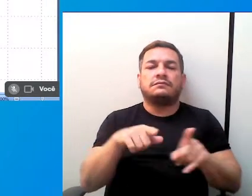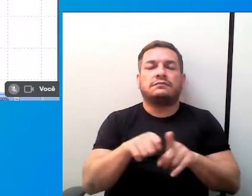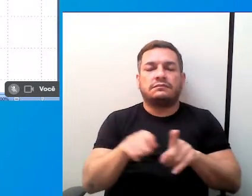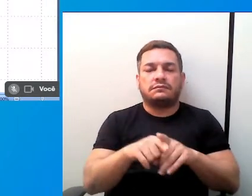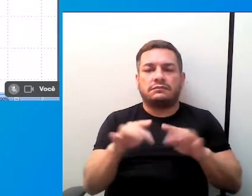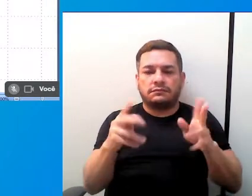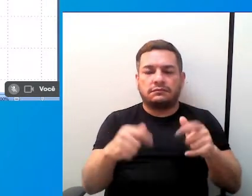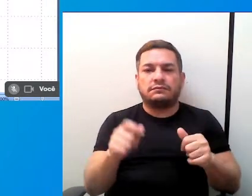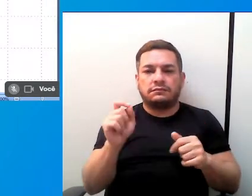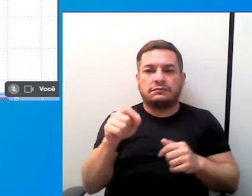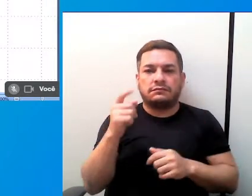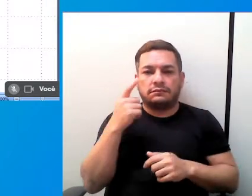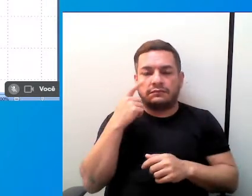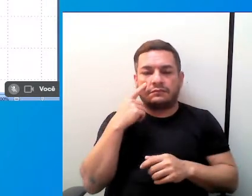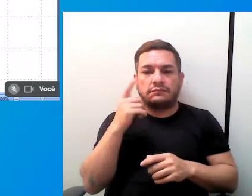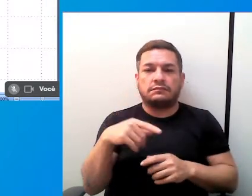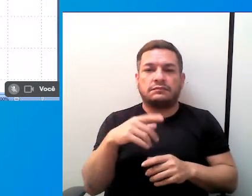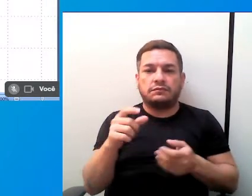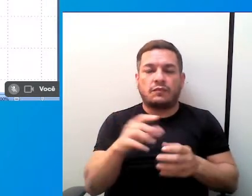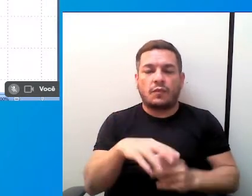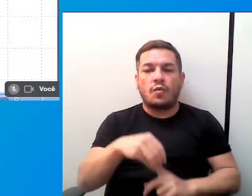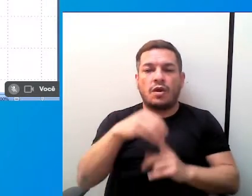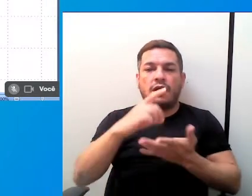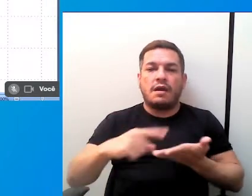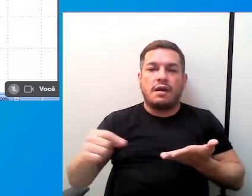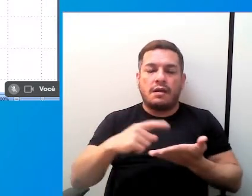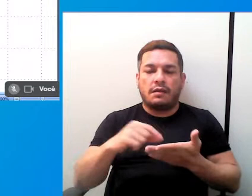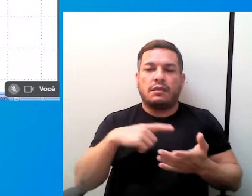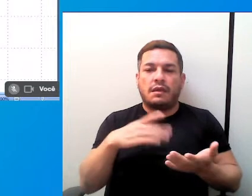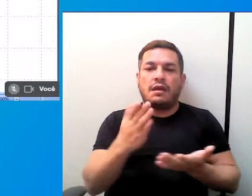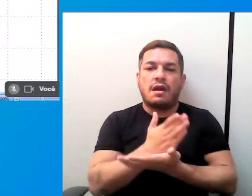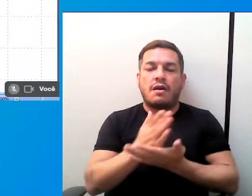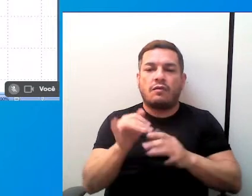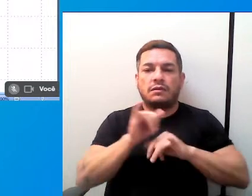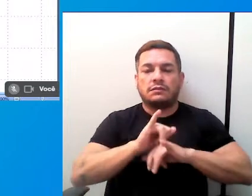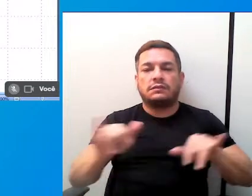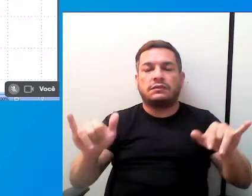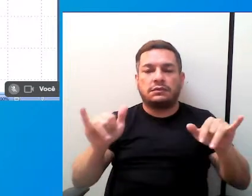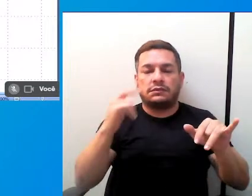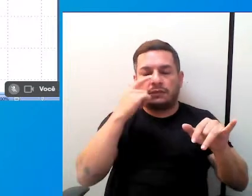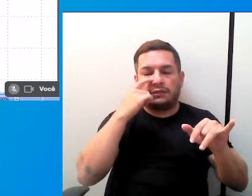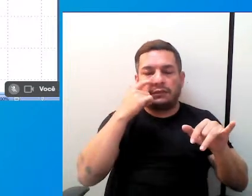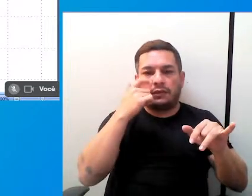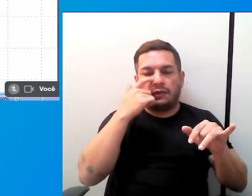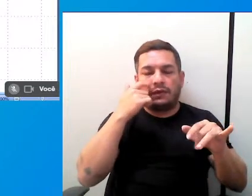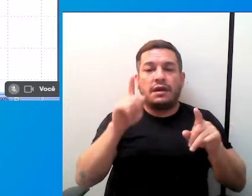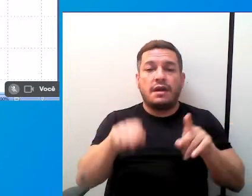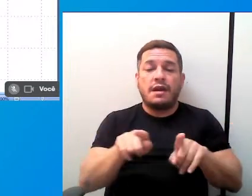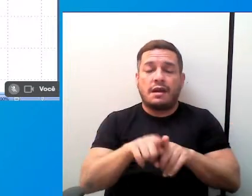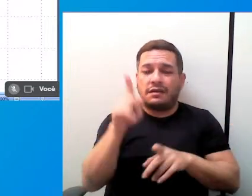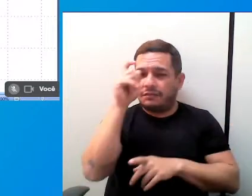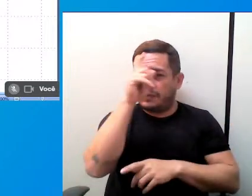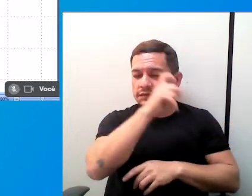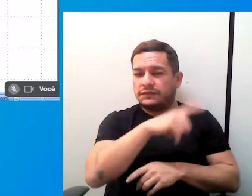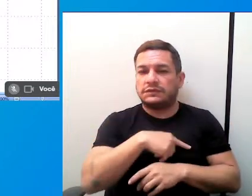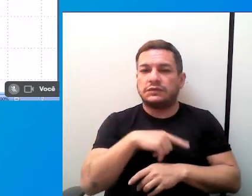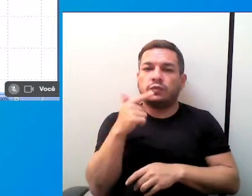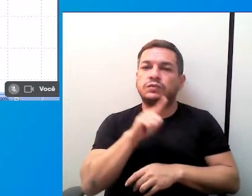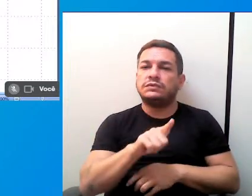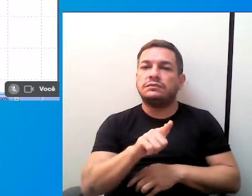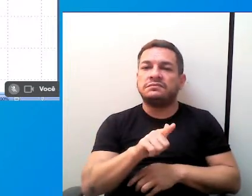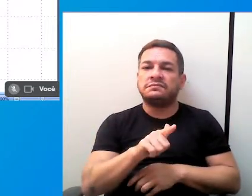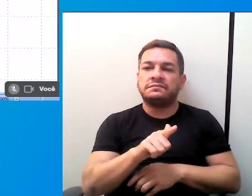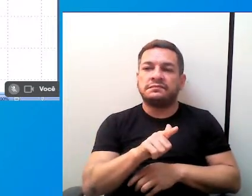junta tudo isso no único artigo. Então nós já tivemos algumas publicações, né? É algo que tem sido bastante difícil a gente conseguir,